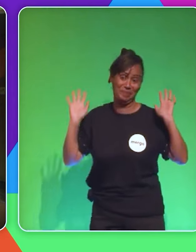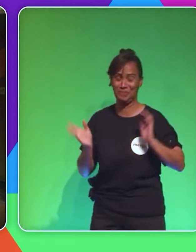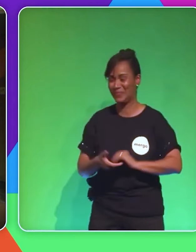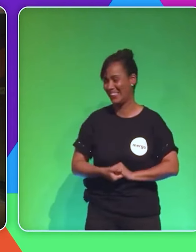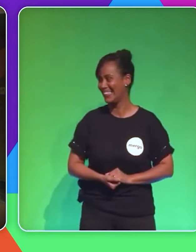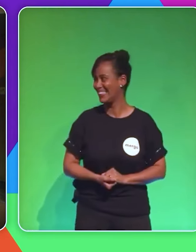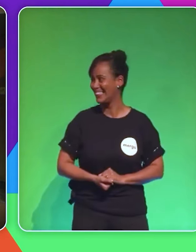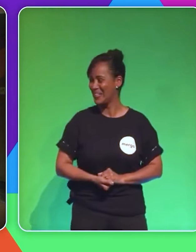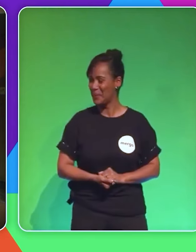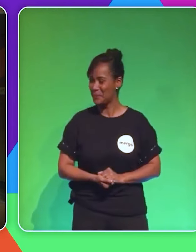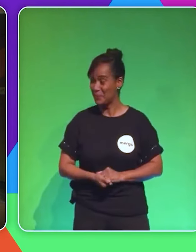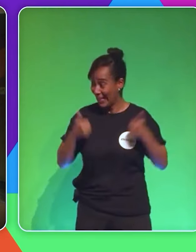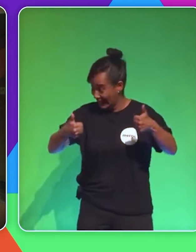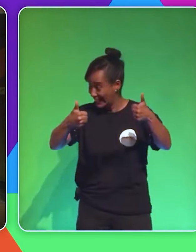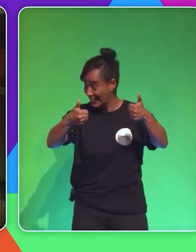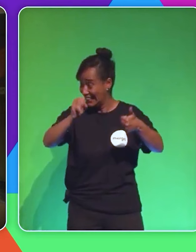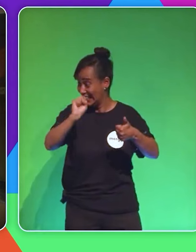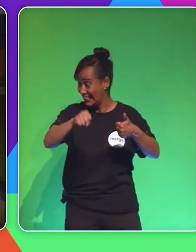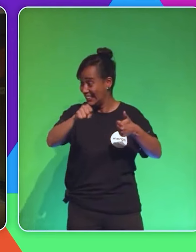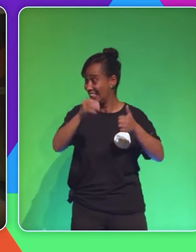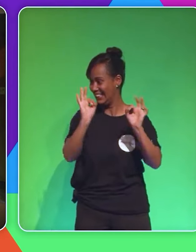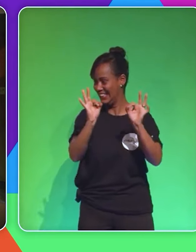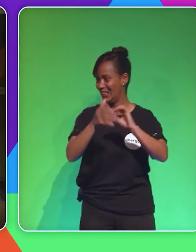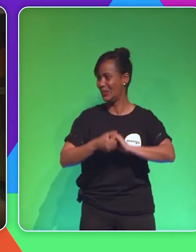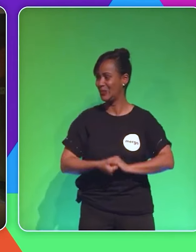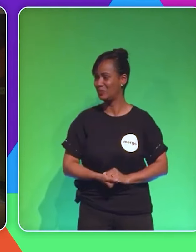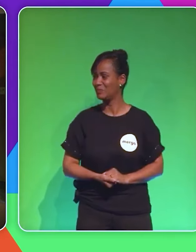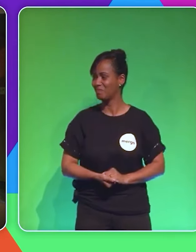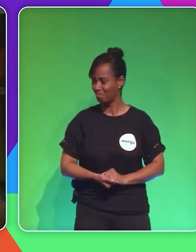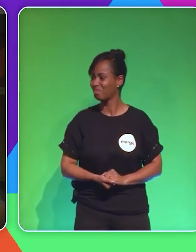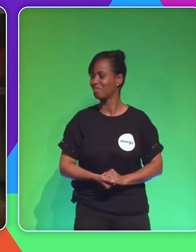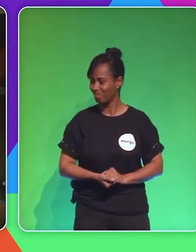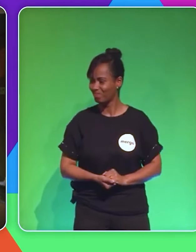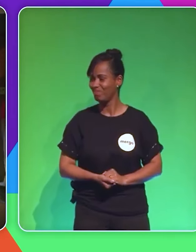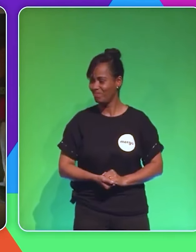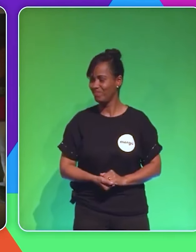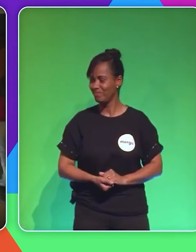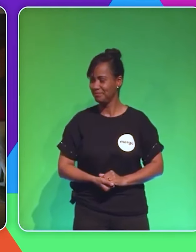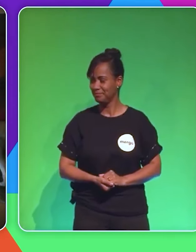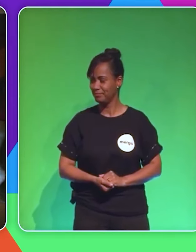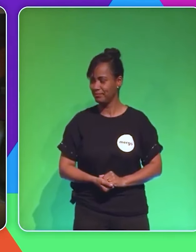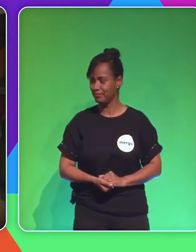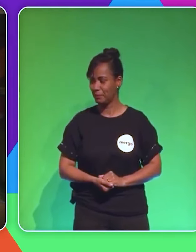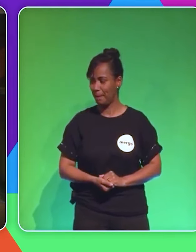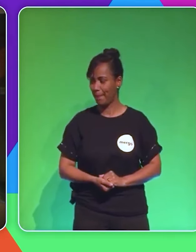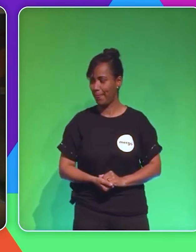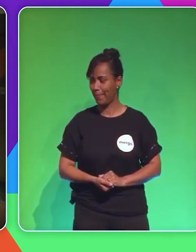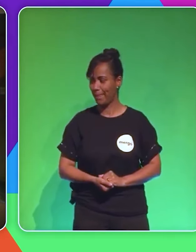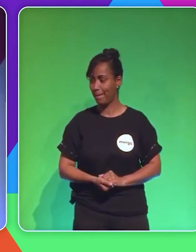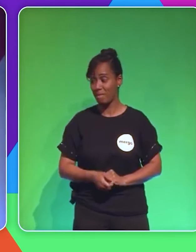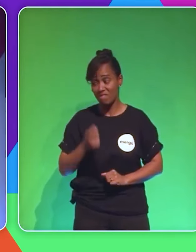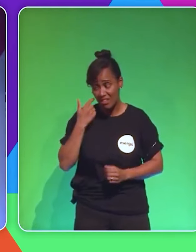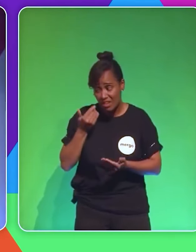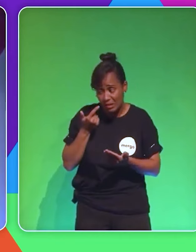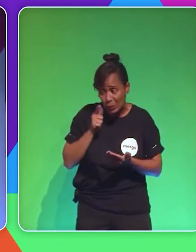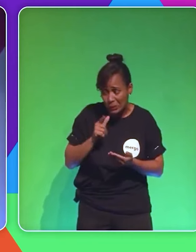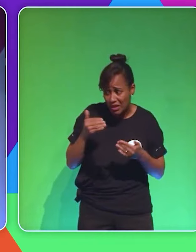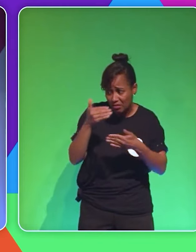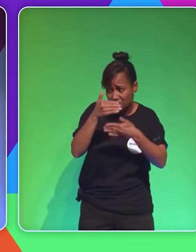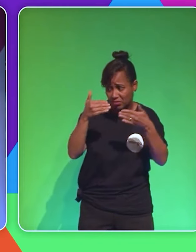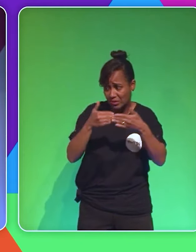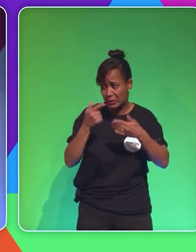eh aí Aí sim vamos ver se vai